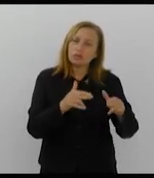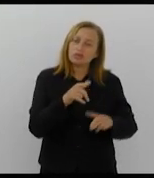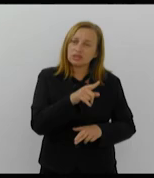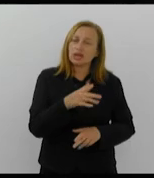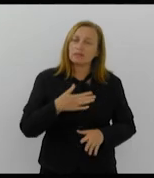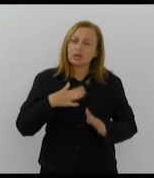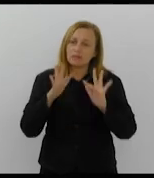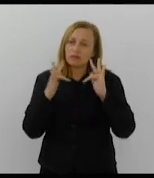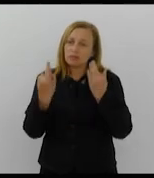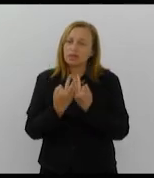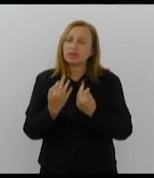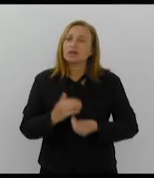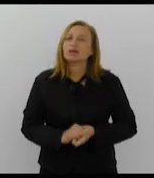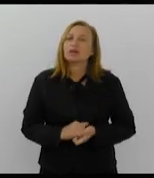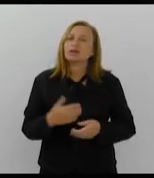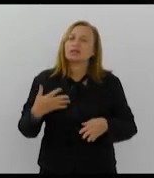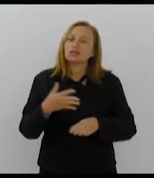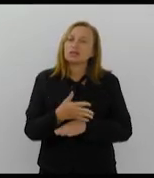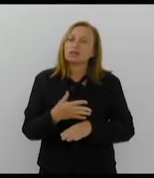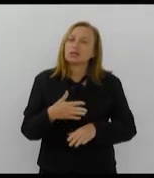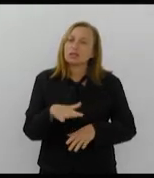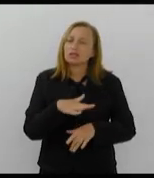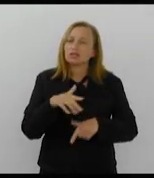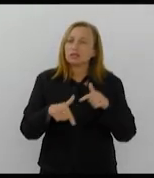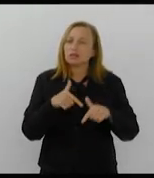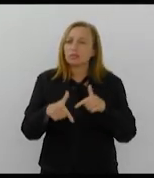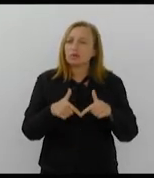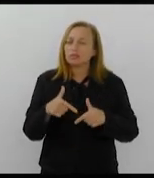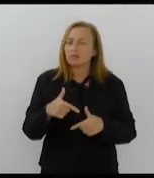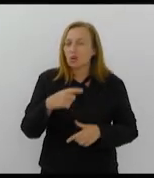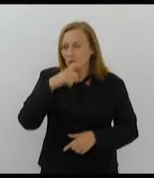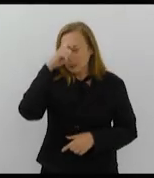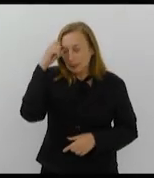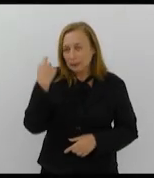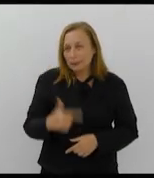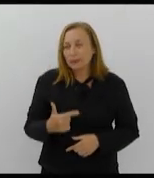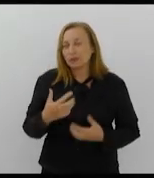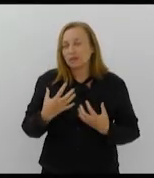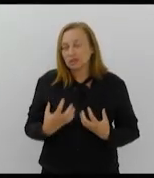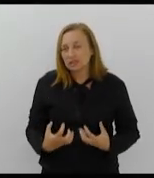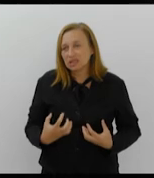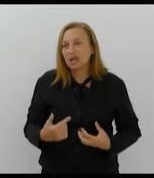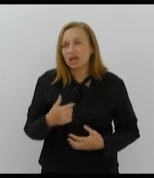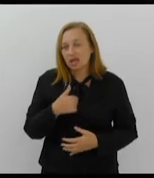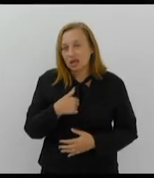gente entra numa jornada dessa, cansativa, sobretudo eu, que